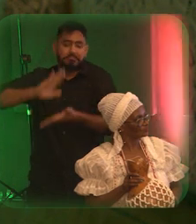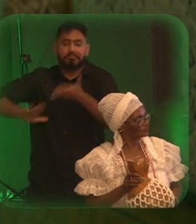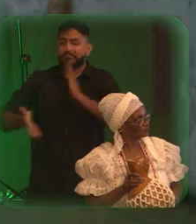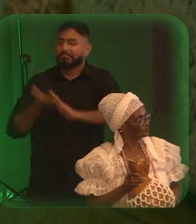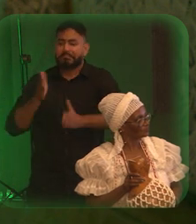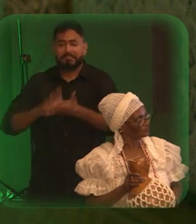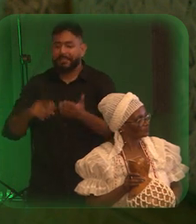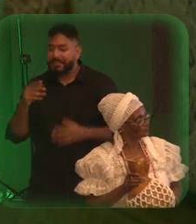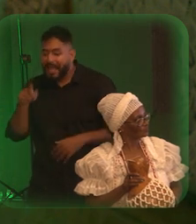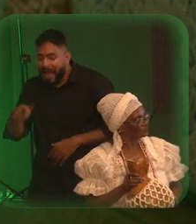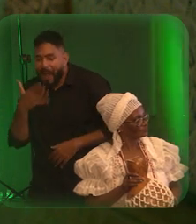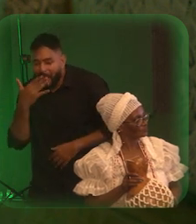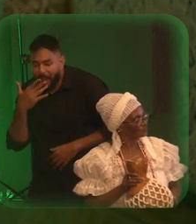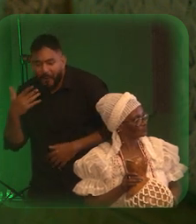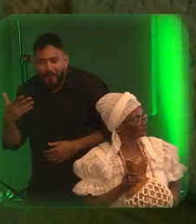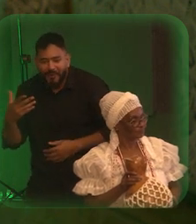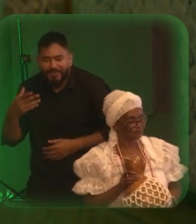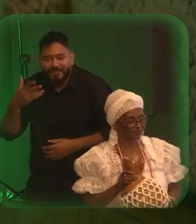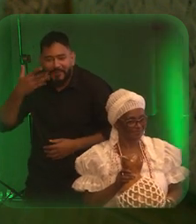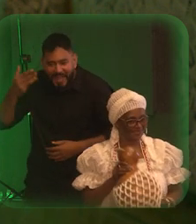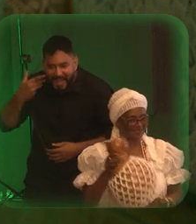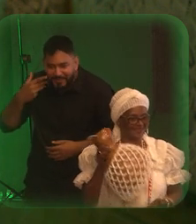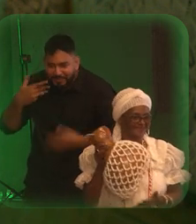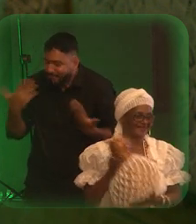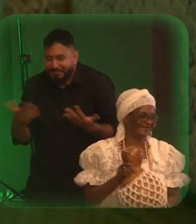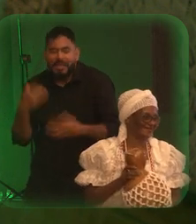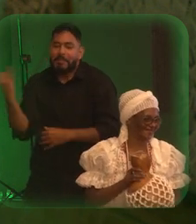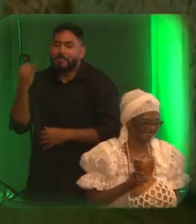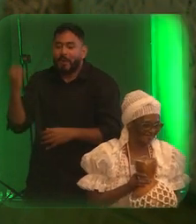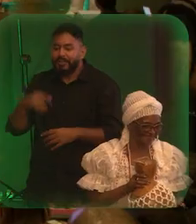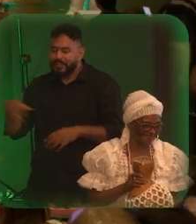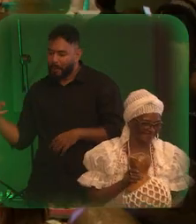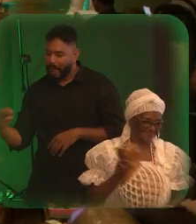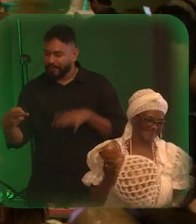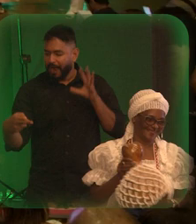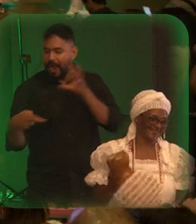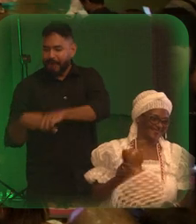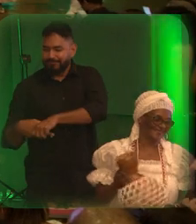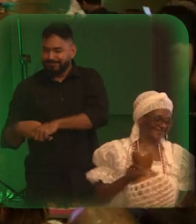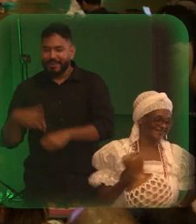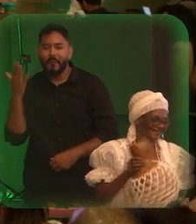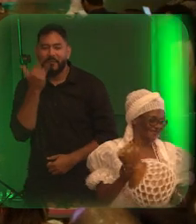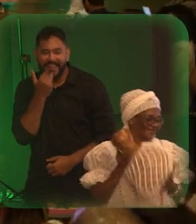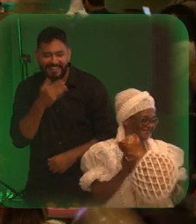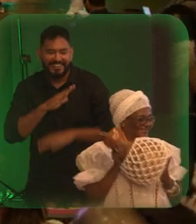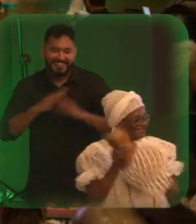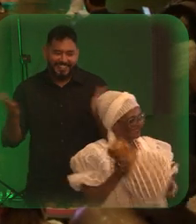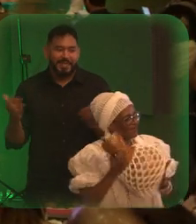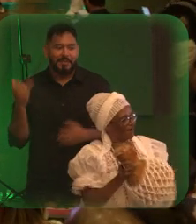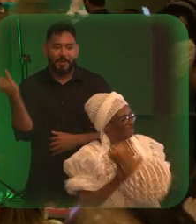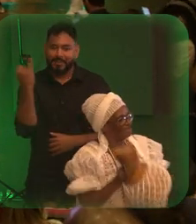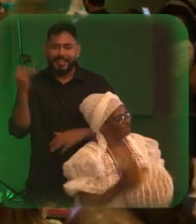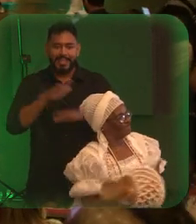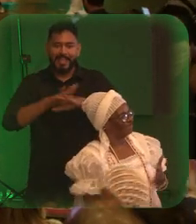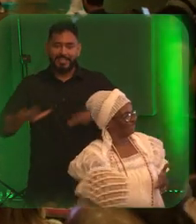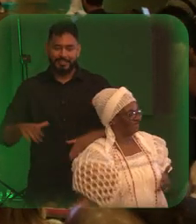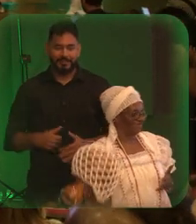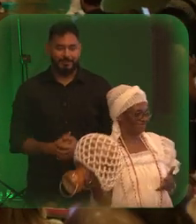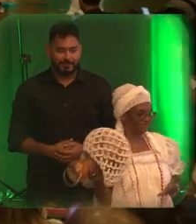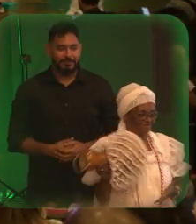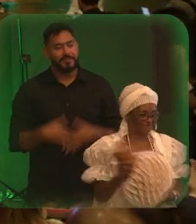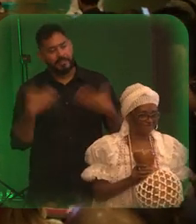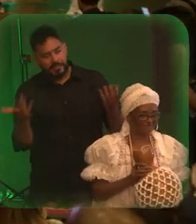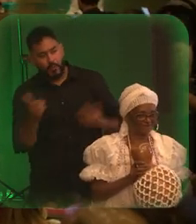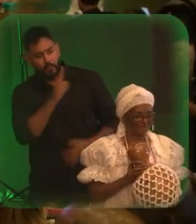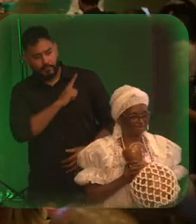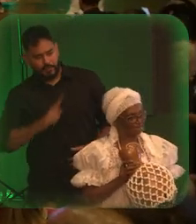cor do gato, para mim importante é comer o rato. Para mim, importante é a pessoa que define alguma coisa na cidade. Então,